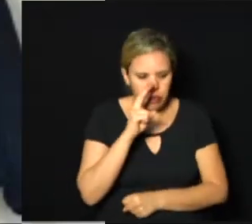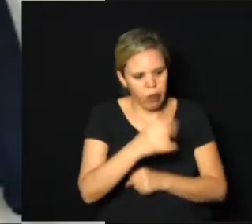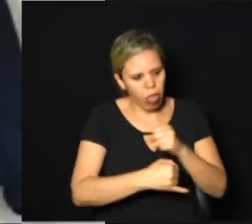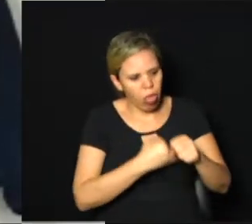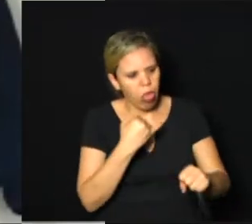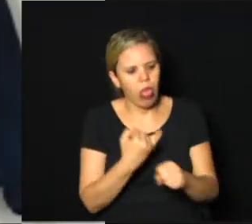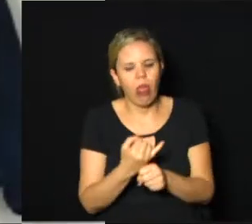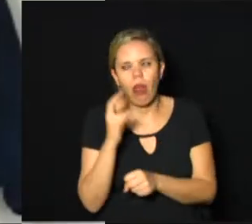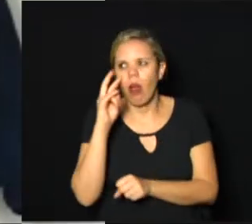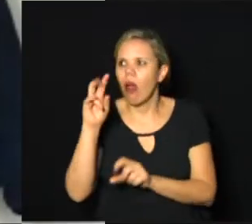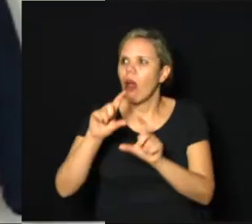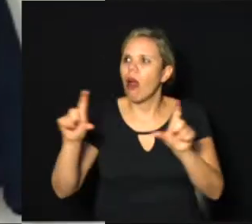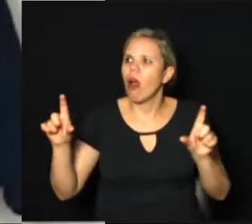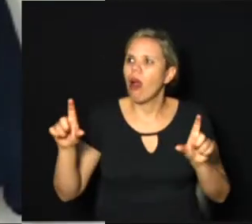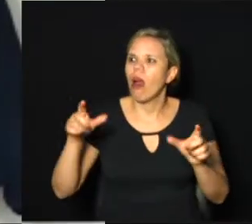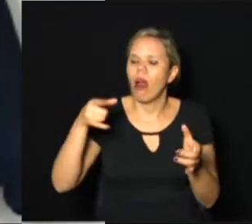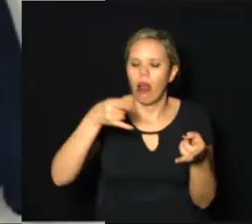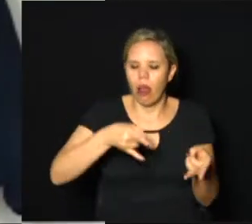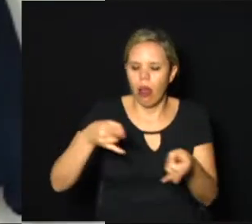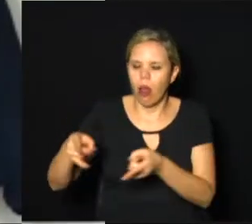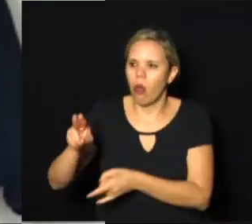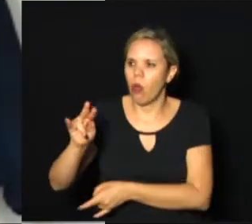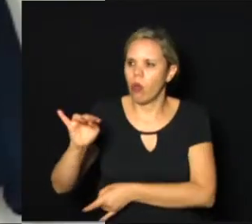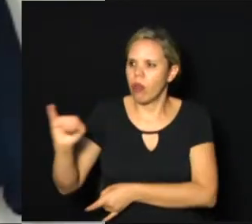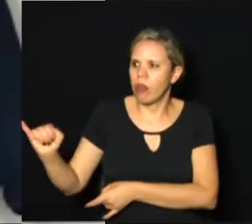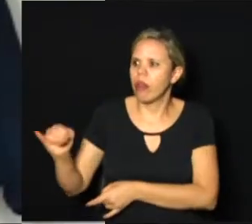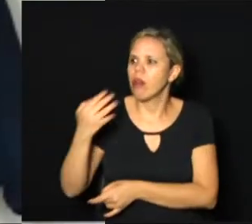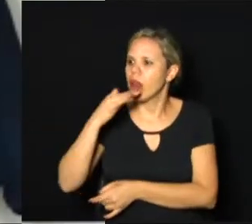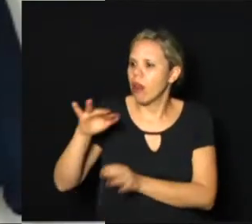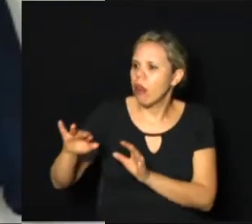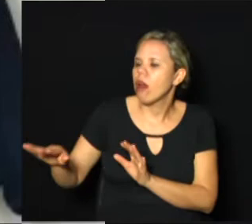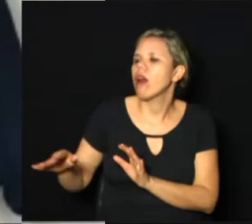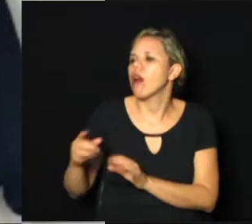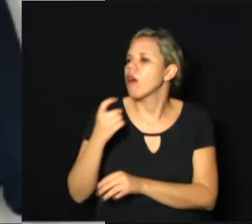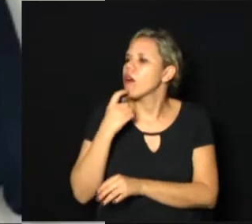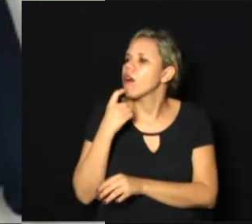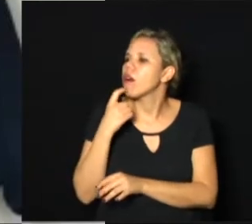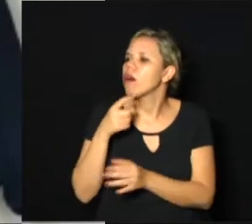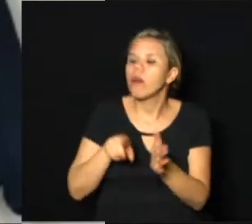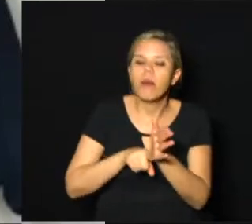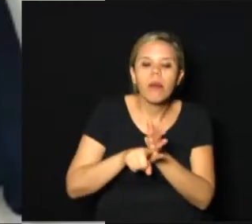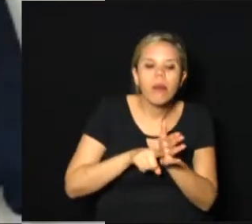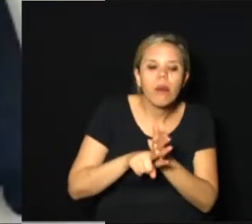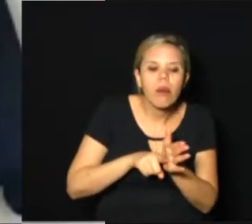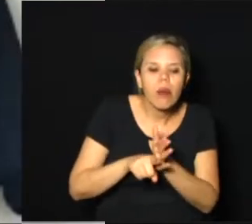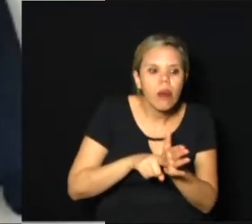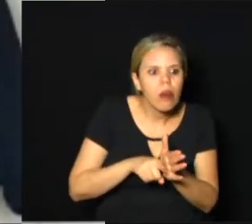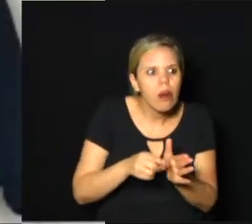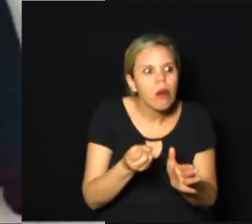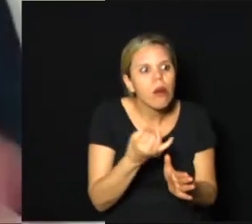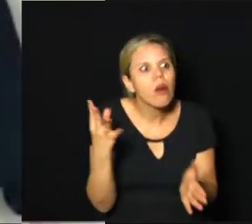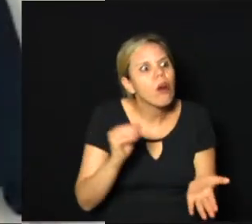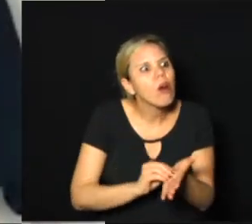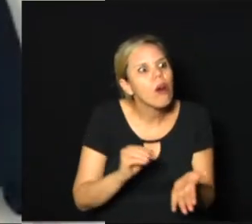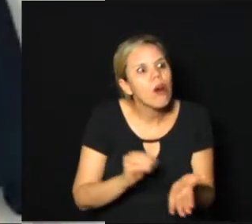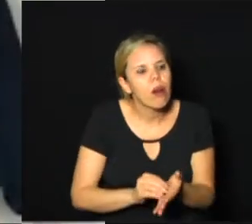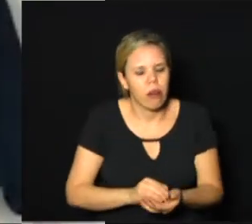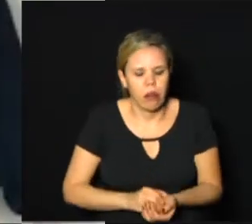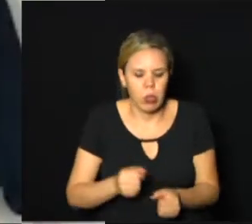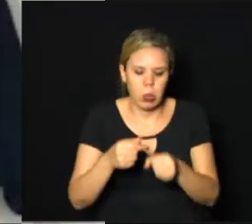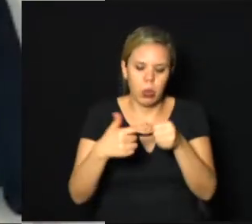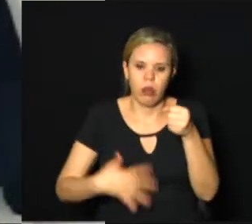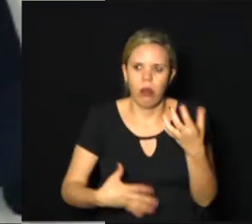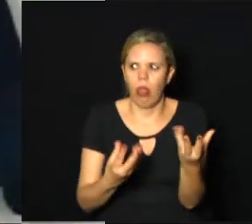internet, coloca lá, leitos de terapia intensiva pediátrica Campinas, falta. Coloca essas palavras no Google, você